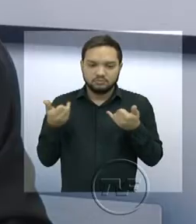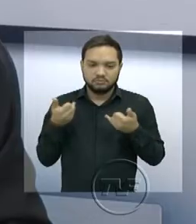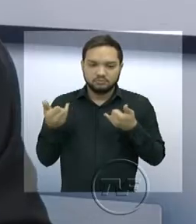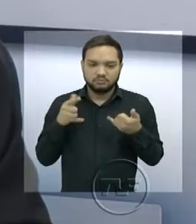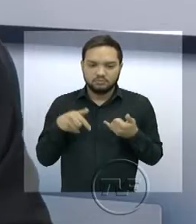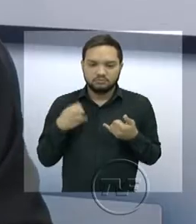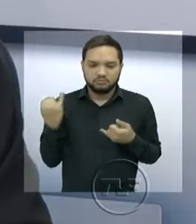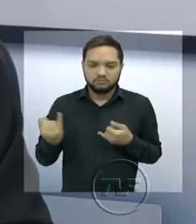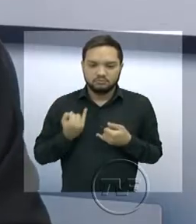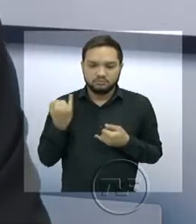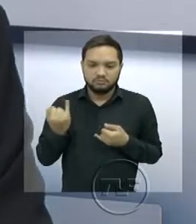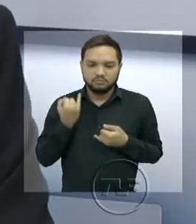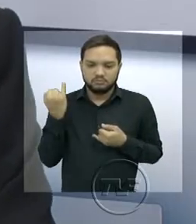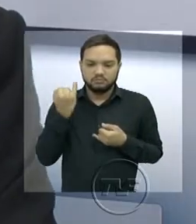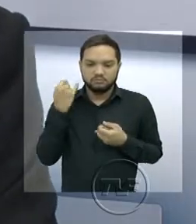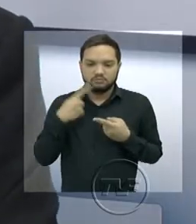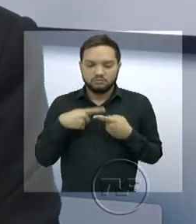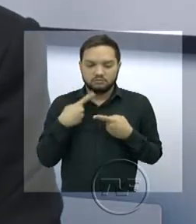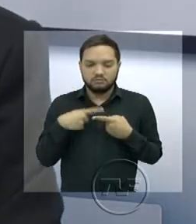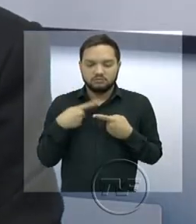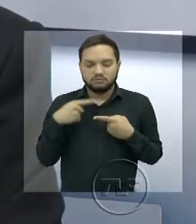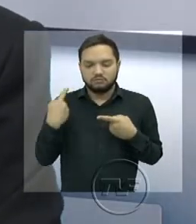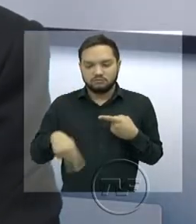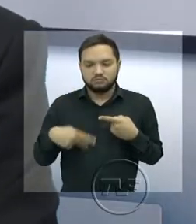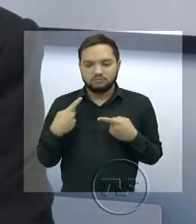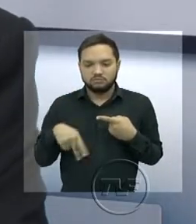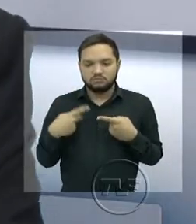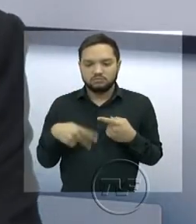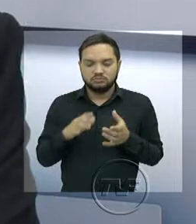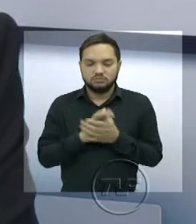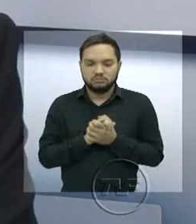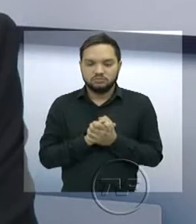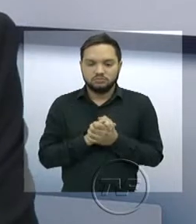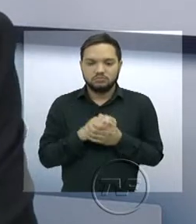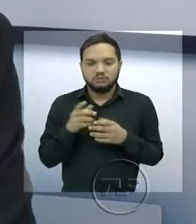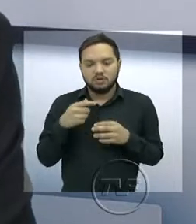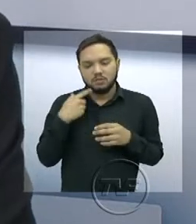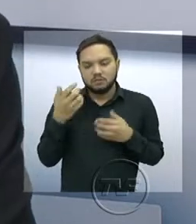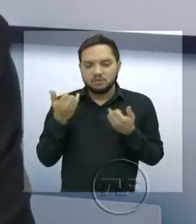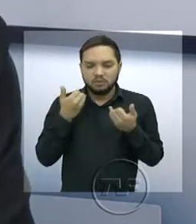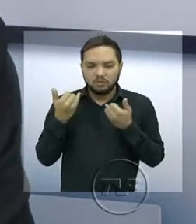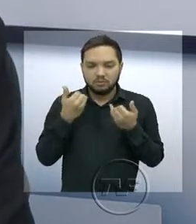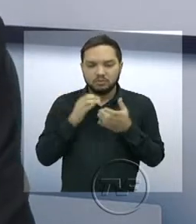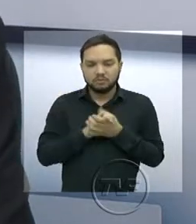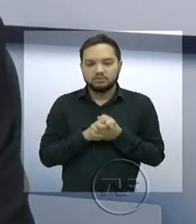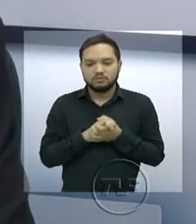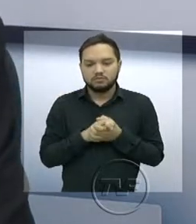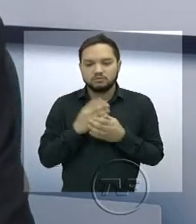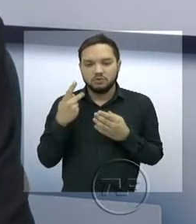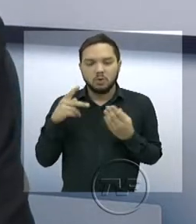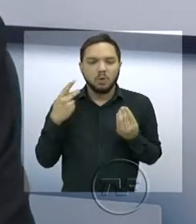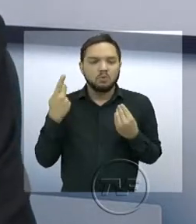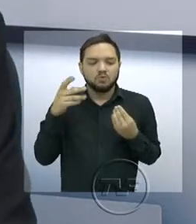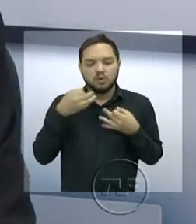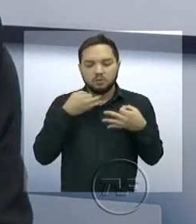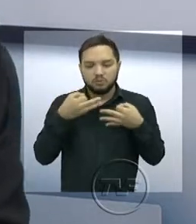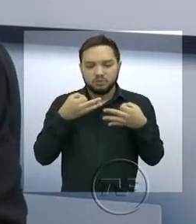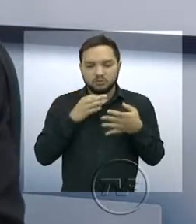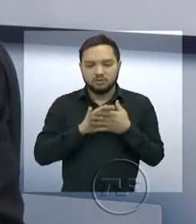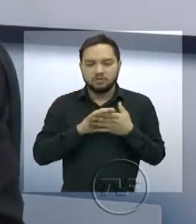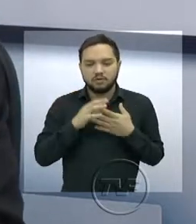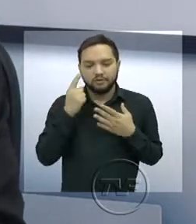são muito atualizadas e importantes para que você possa estar formando a sua opinião e conhecer o contexto de